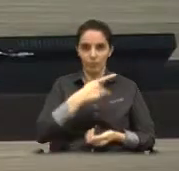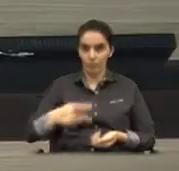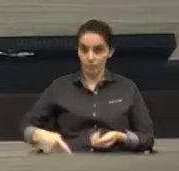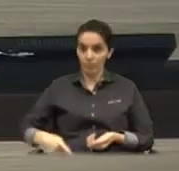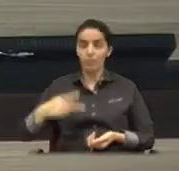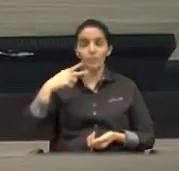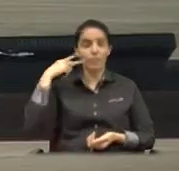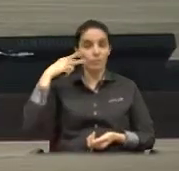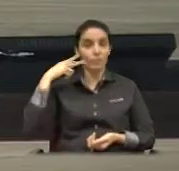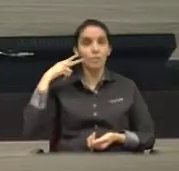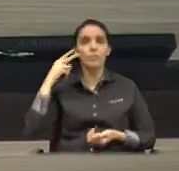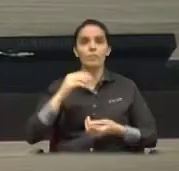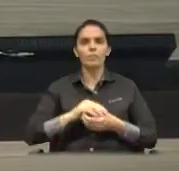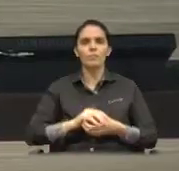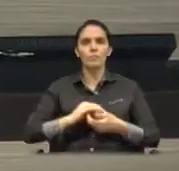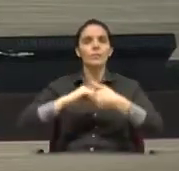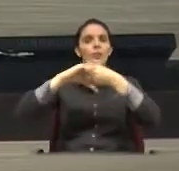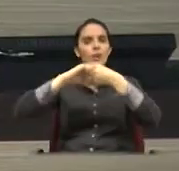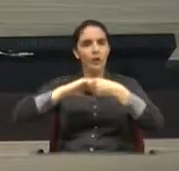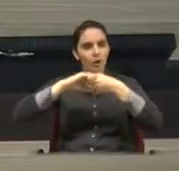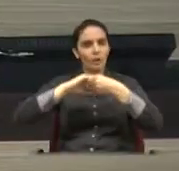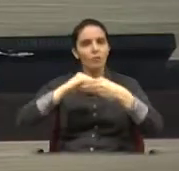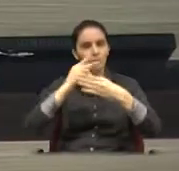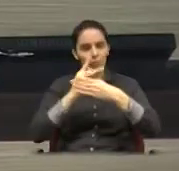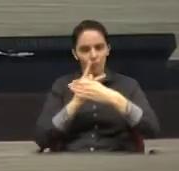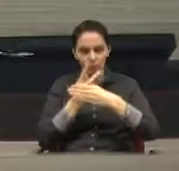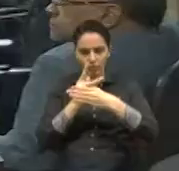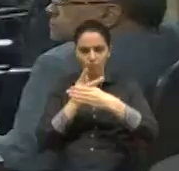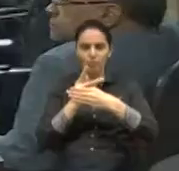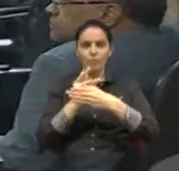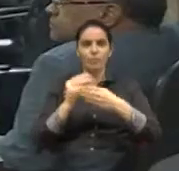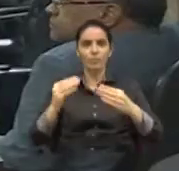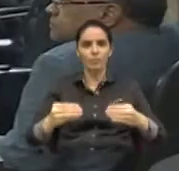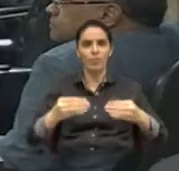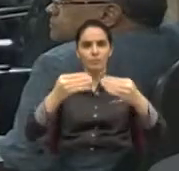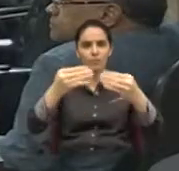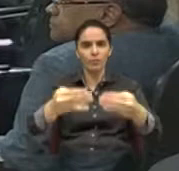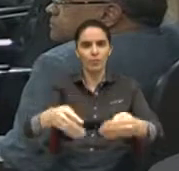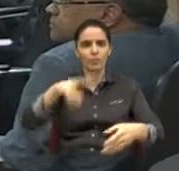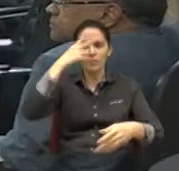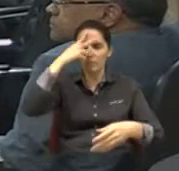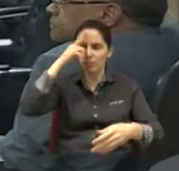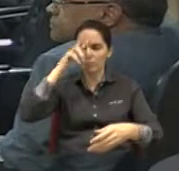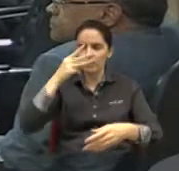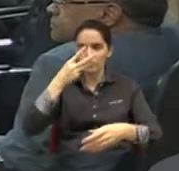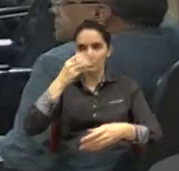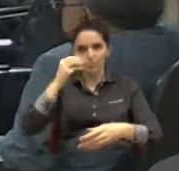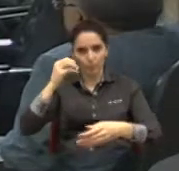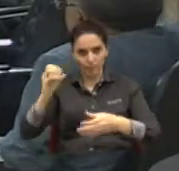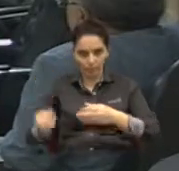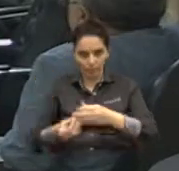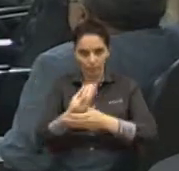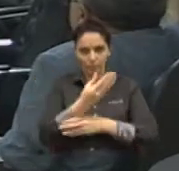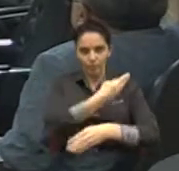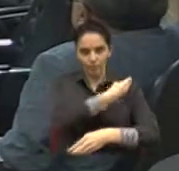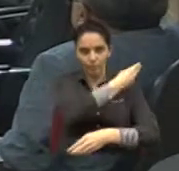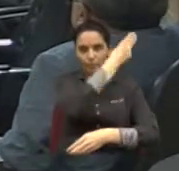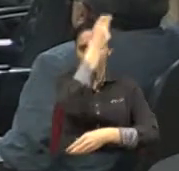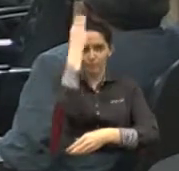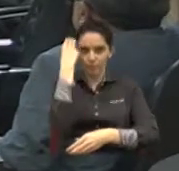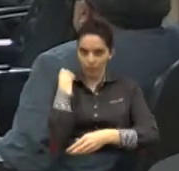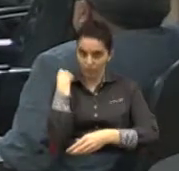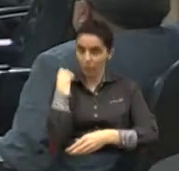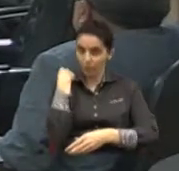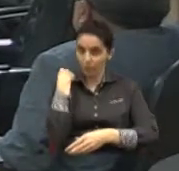nobres colegas, parabenizar a Helder pela moção, por essa lembrança dos 300 anos da aparição de Nossa Senhora, né,